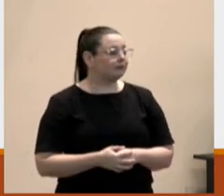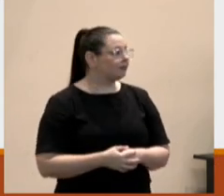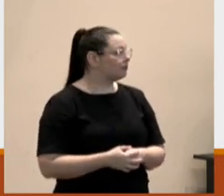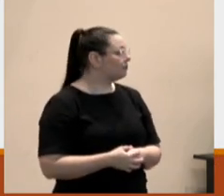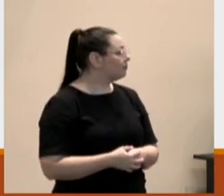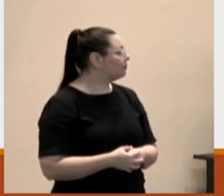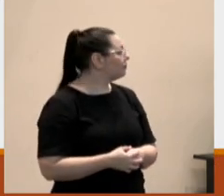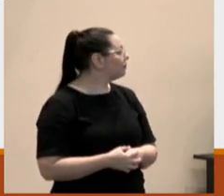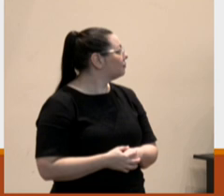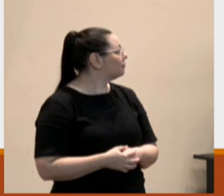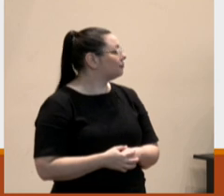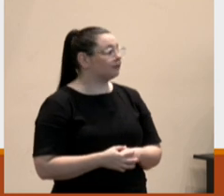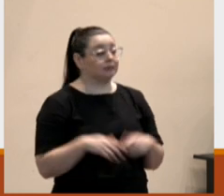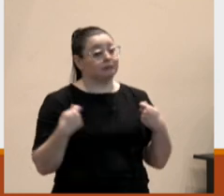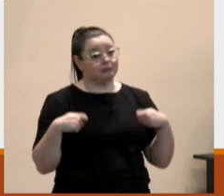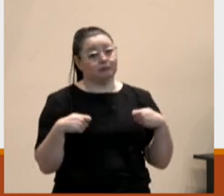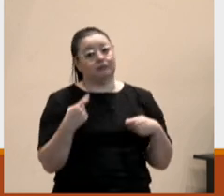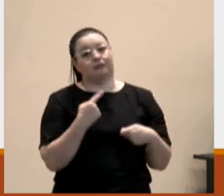ser, tem que ser.